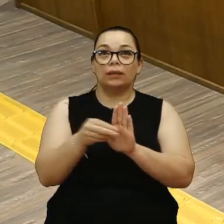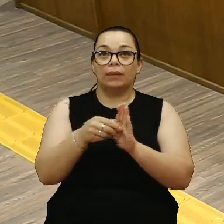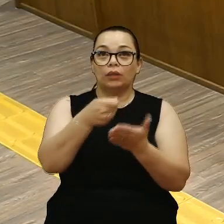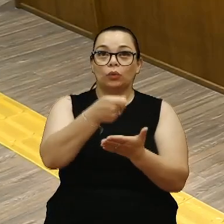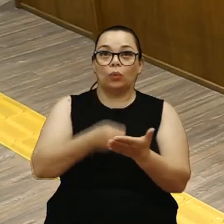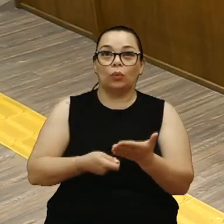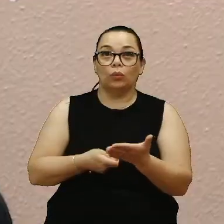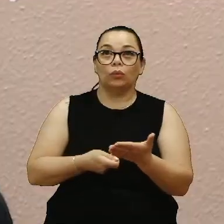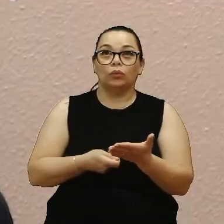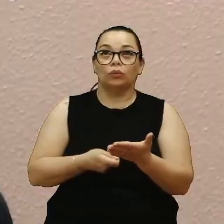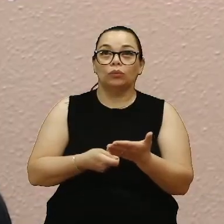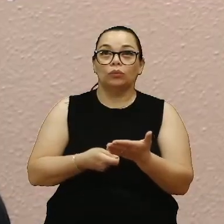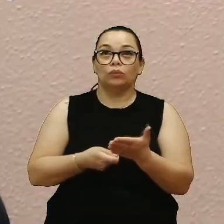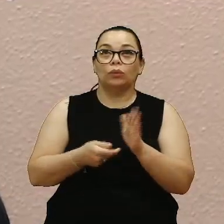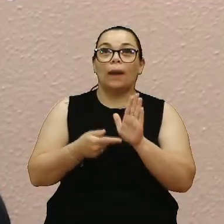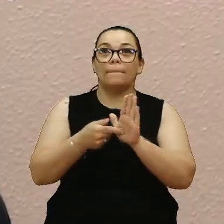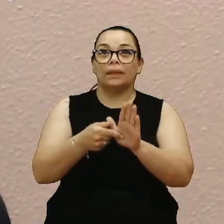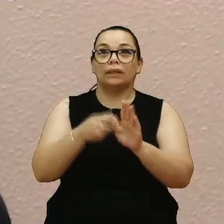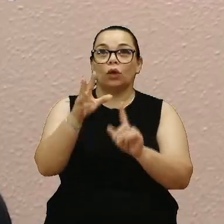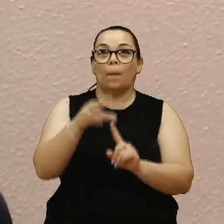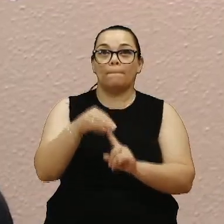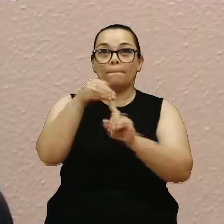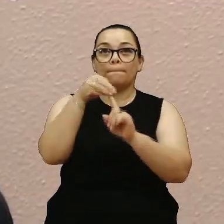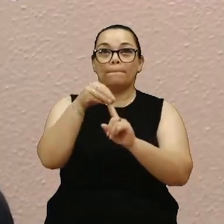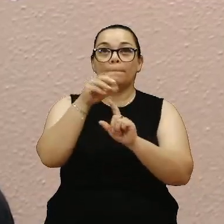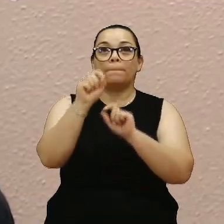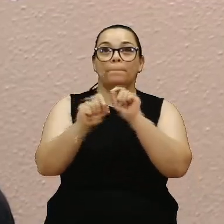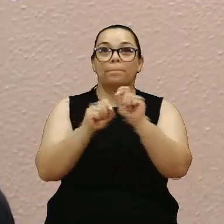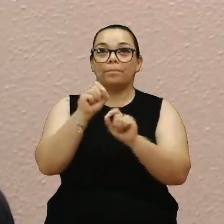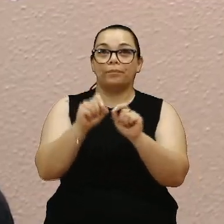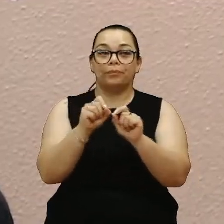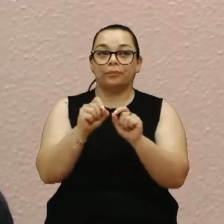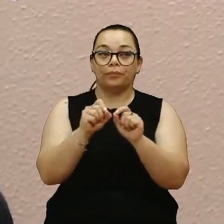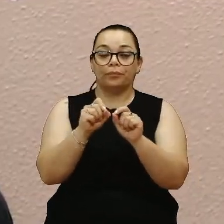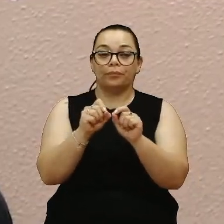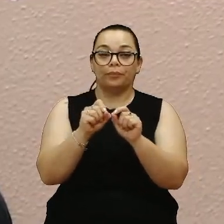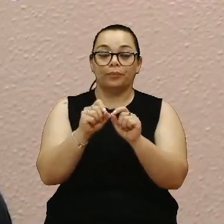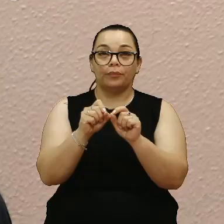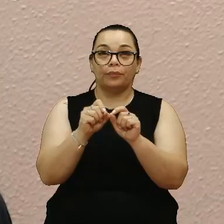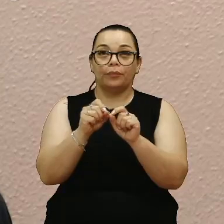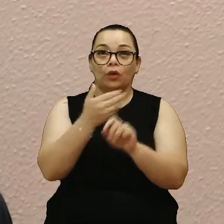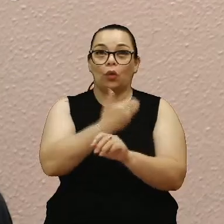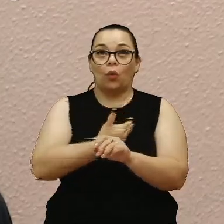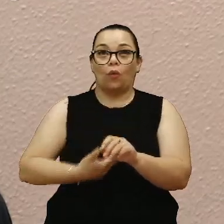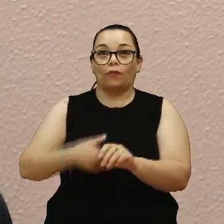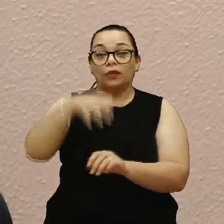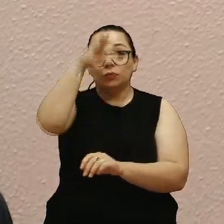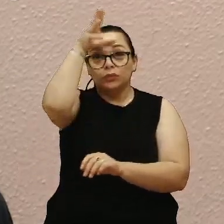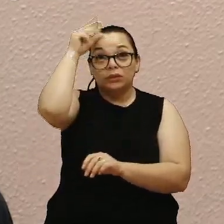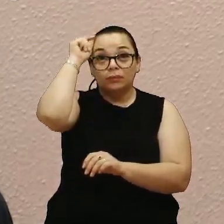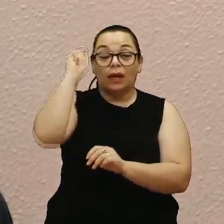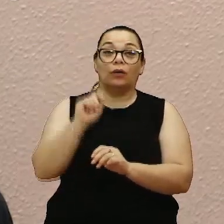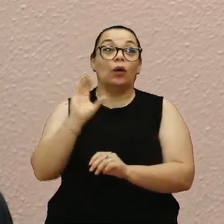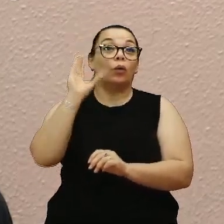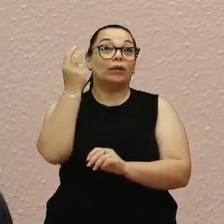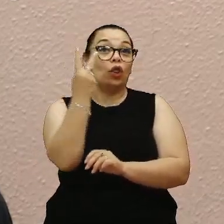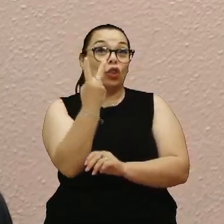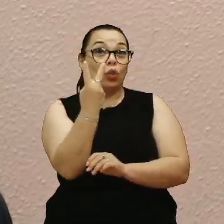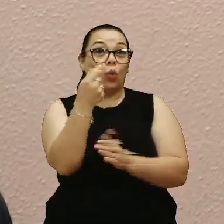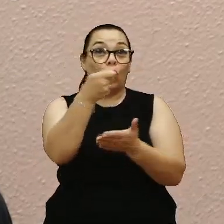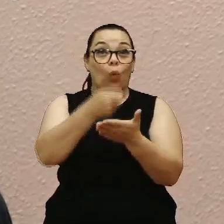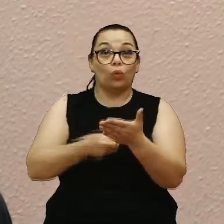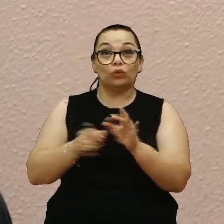concurso que apresentei como prioridade ali para a questão, né, do governo municipal, porque foram realizados 2